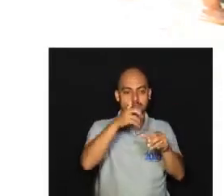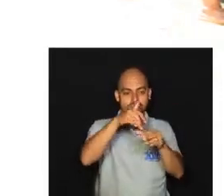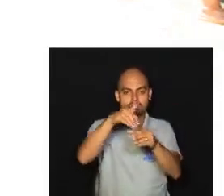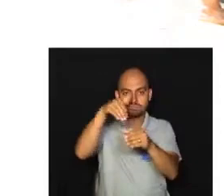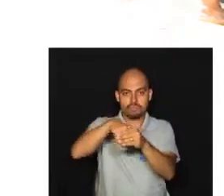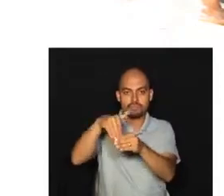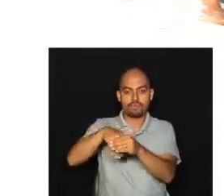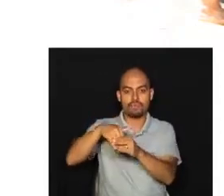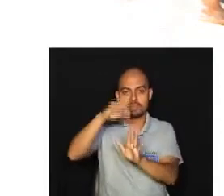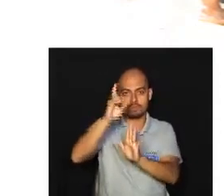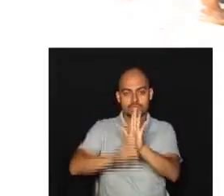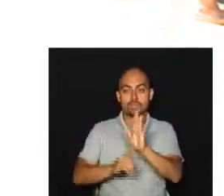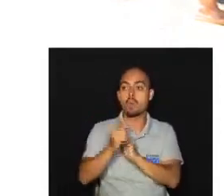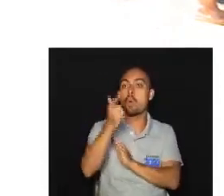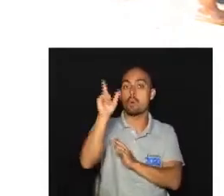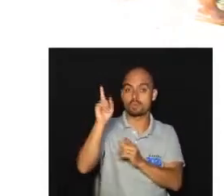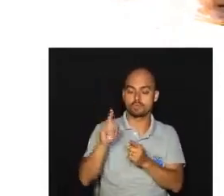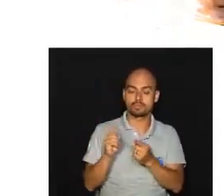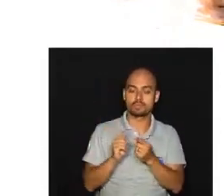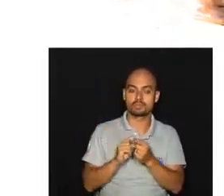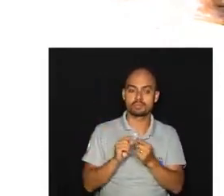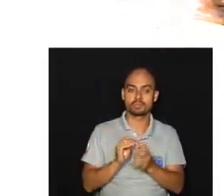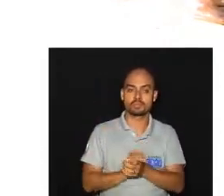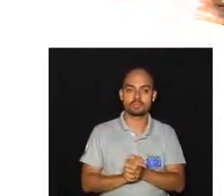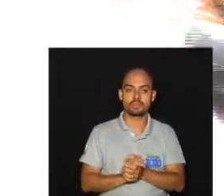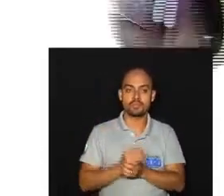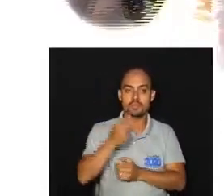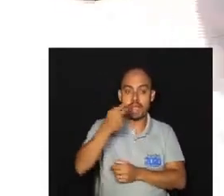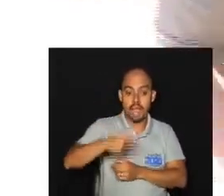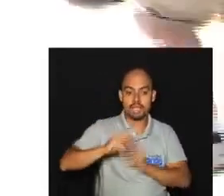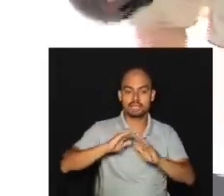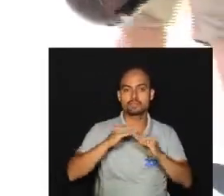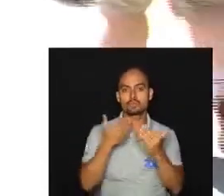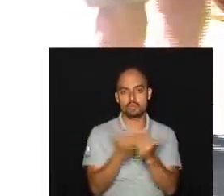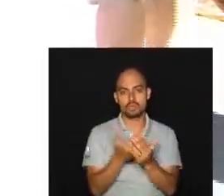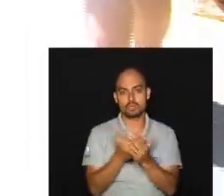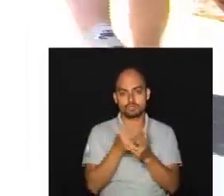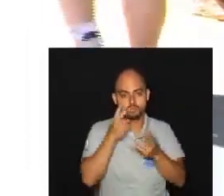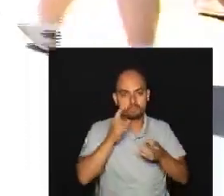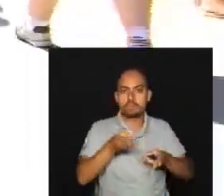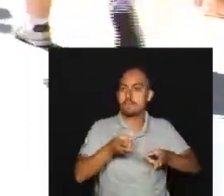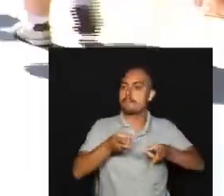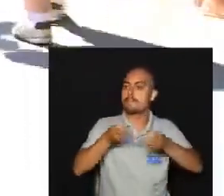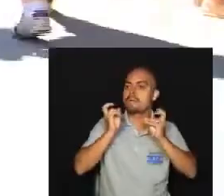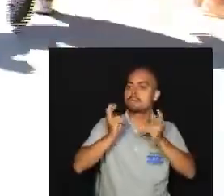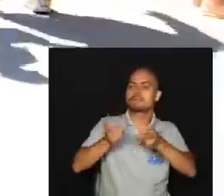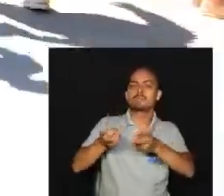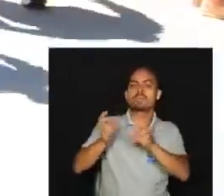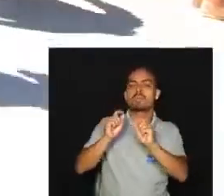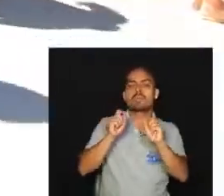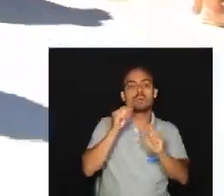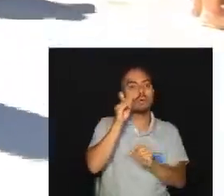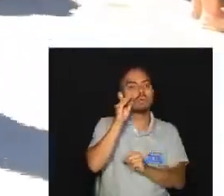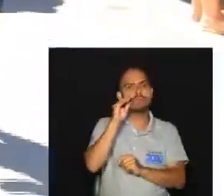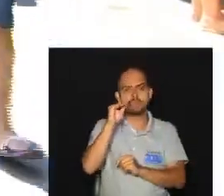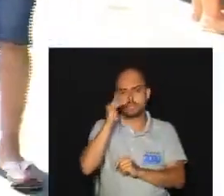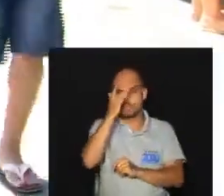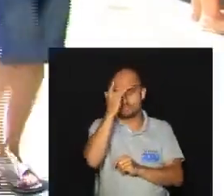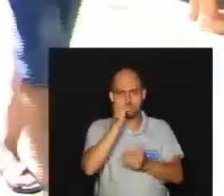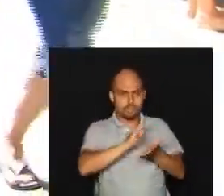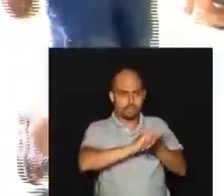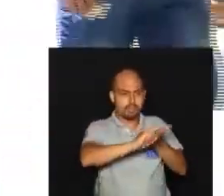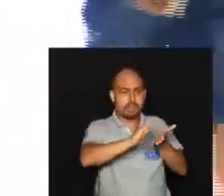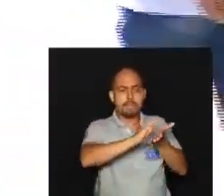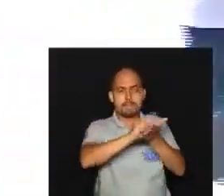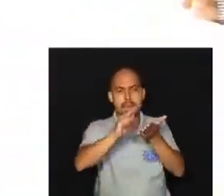direito ao voto. Uma outra coisa, Gabriel, aqui na porta da escola nós já percebemos que tem funcionários da limpeza